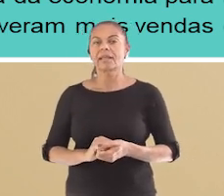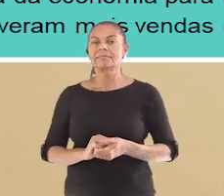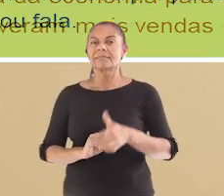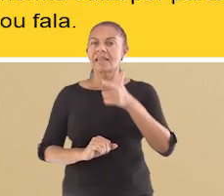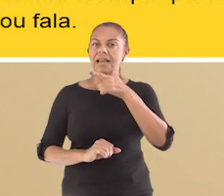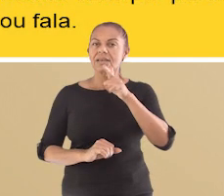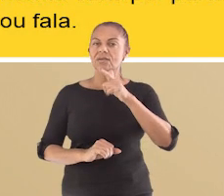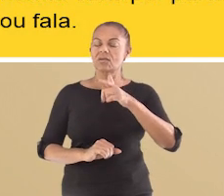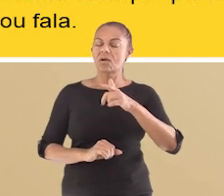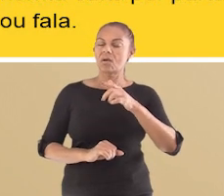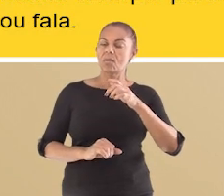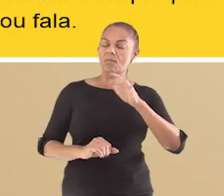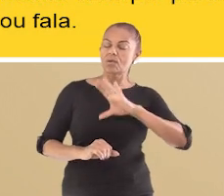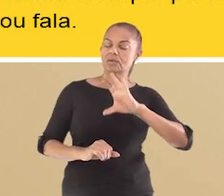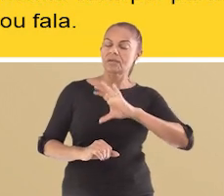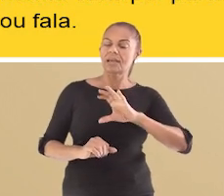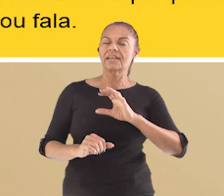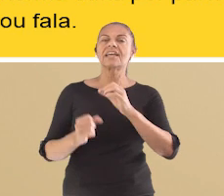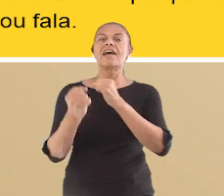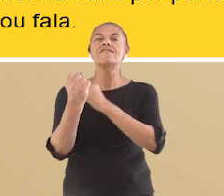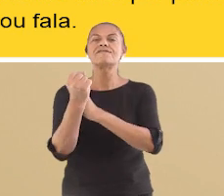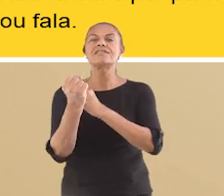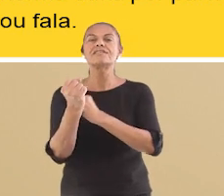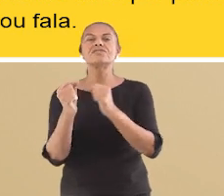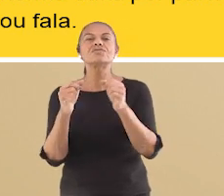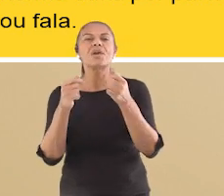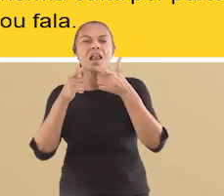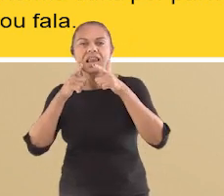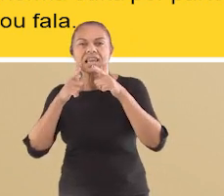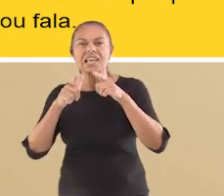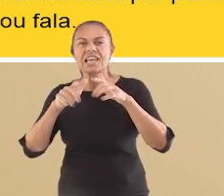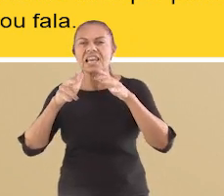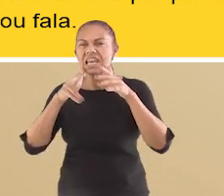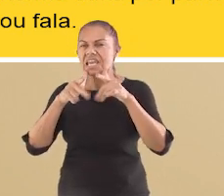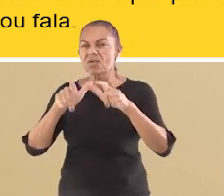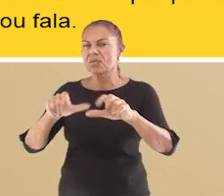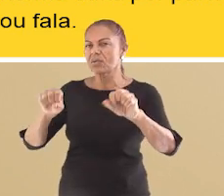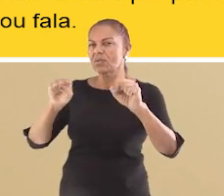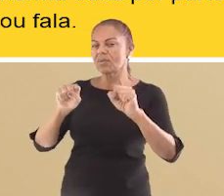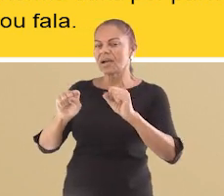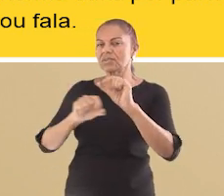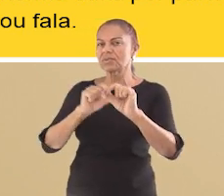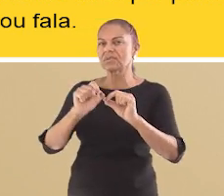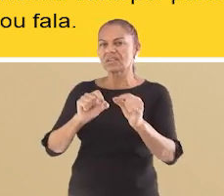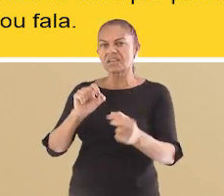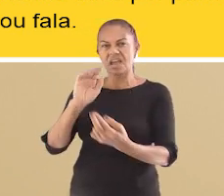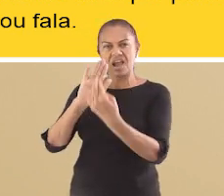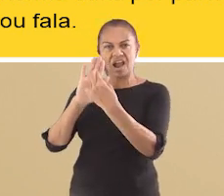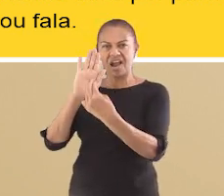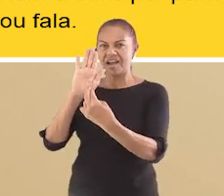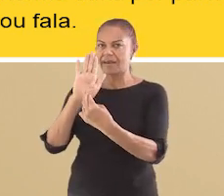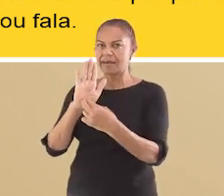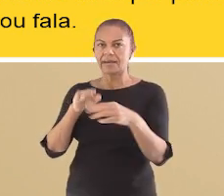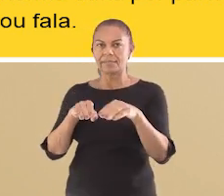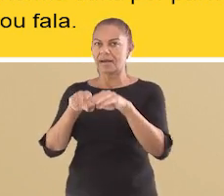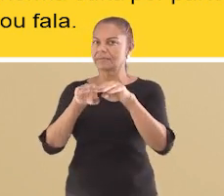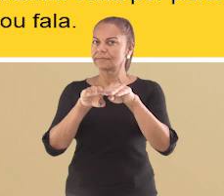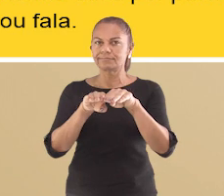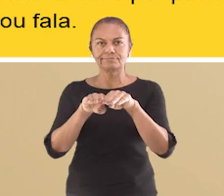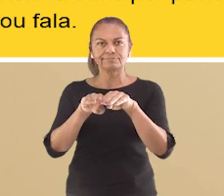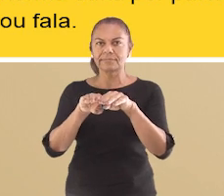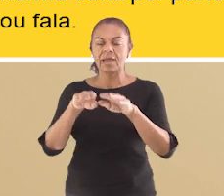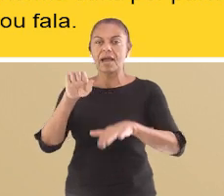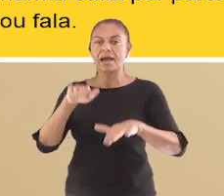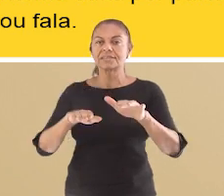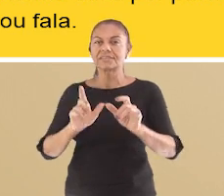linguagem. Na língua portuguesa, vícios de linguagem são expressões ou construções linguísticas que fogem às regras do